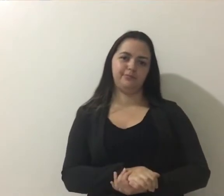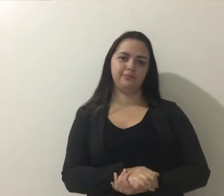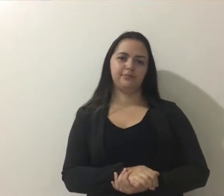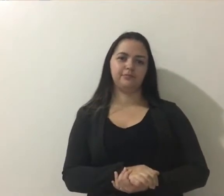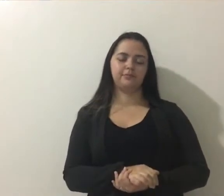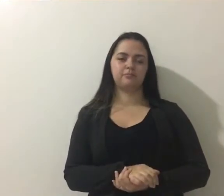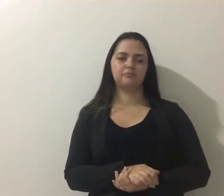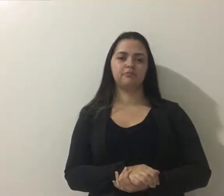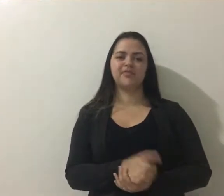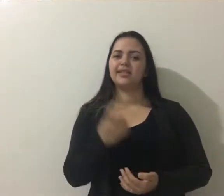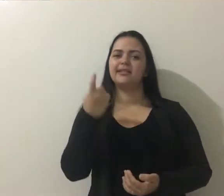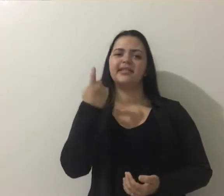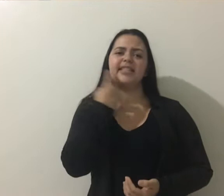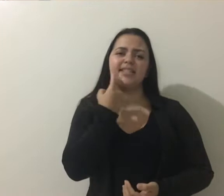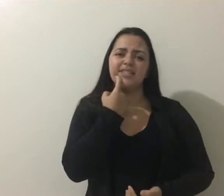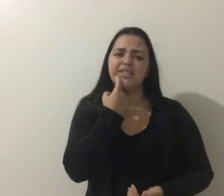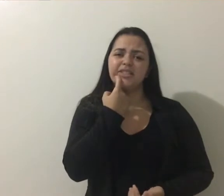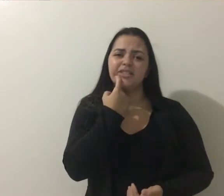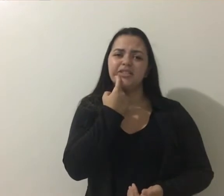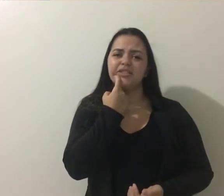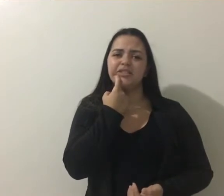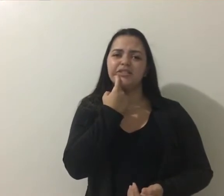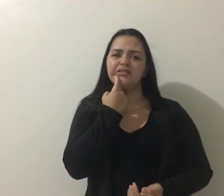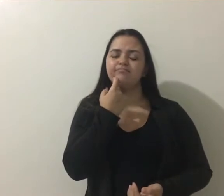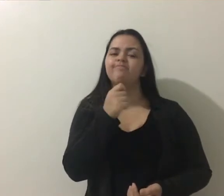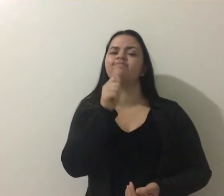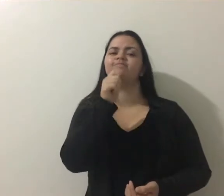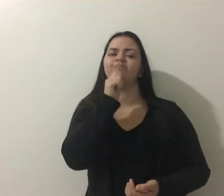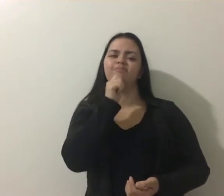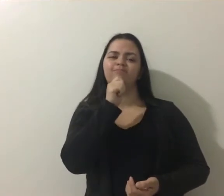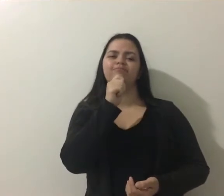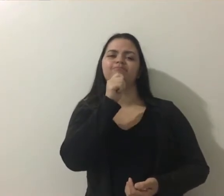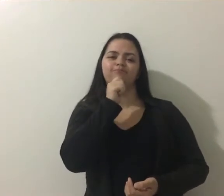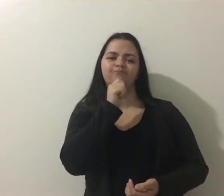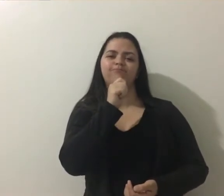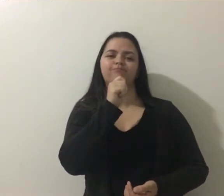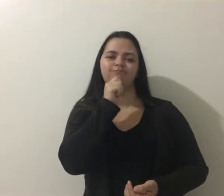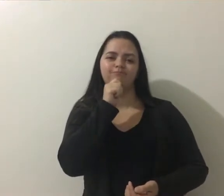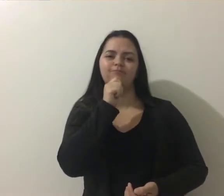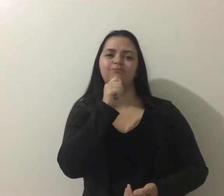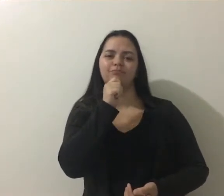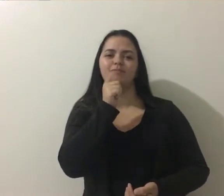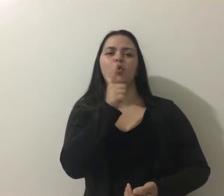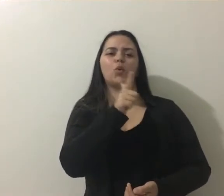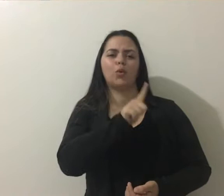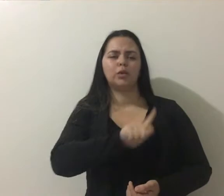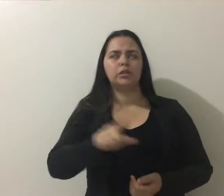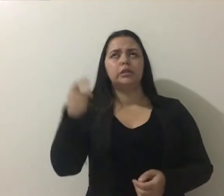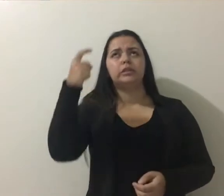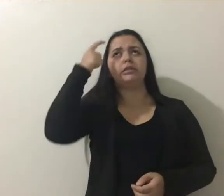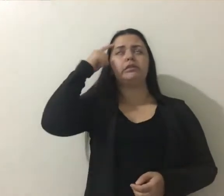A sexta-feira para eles ainda não tinha se passado. A sexta-feira continuava ainda em suas